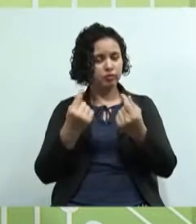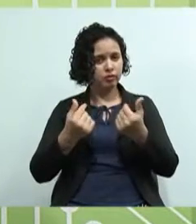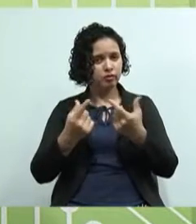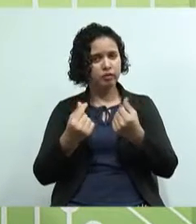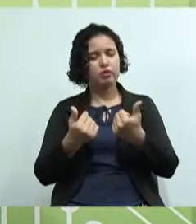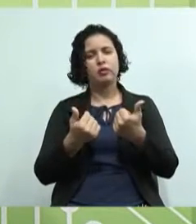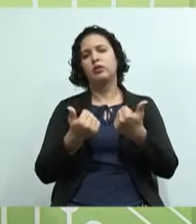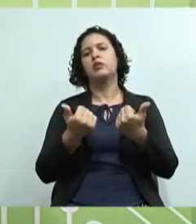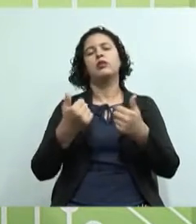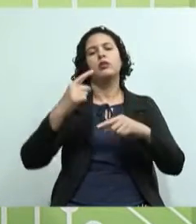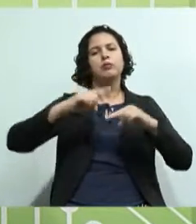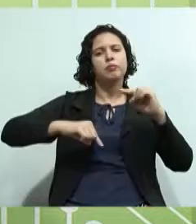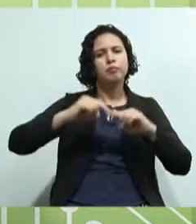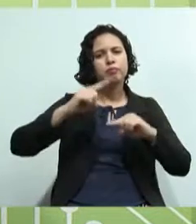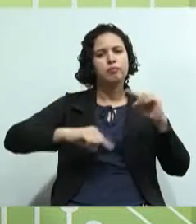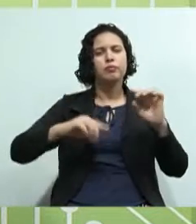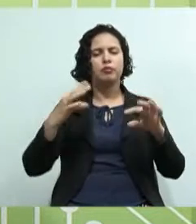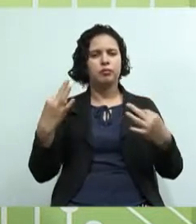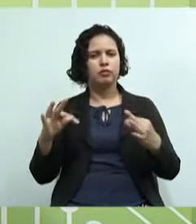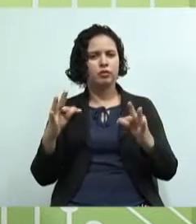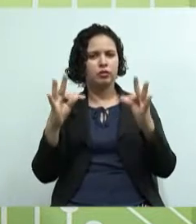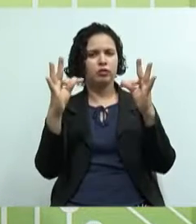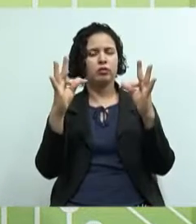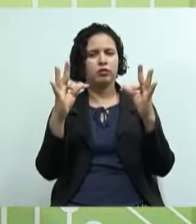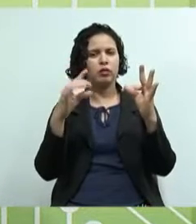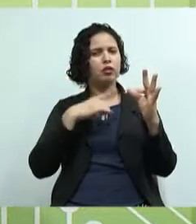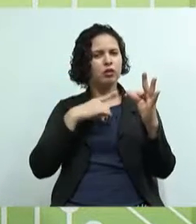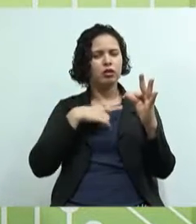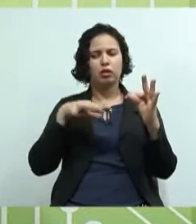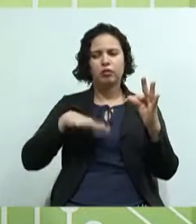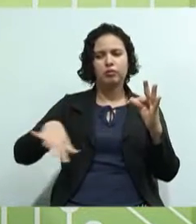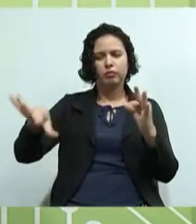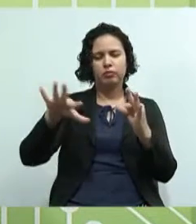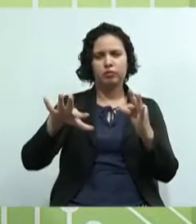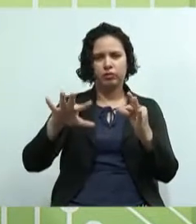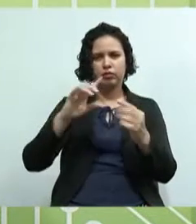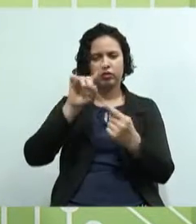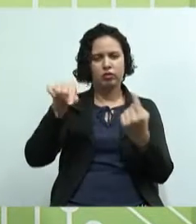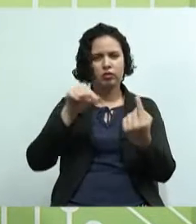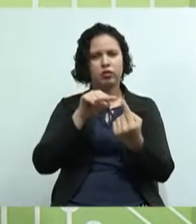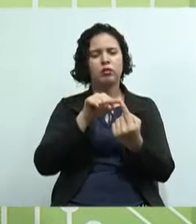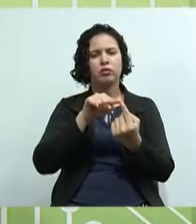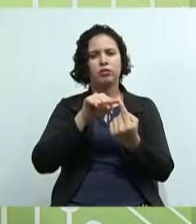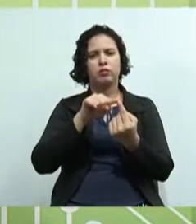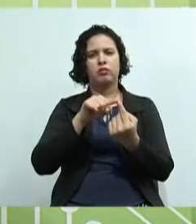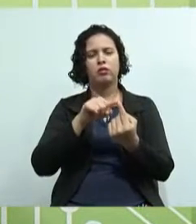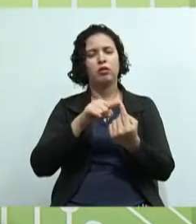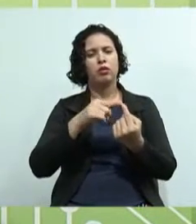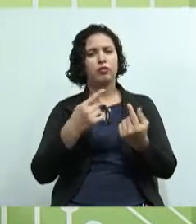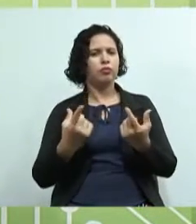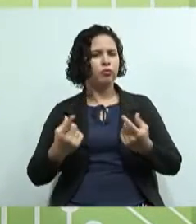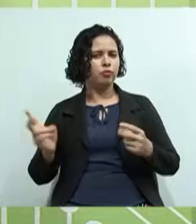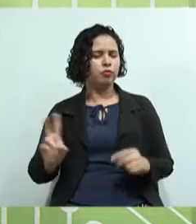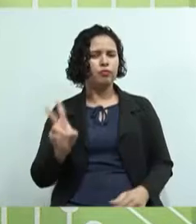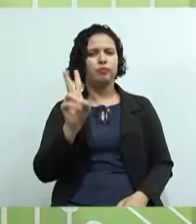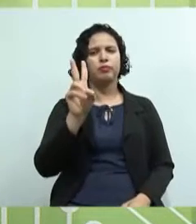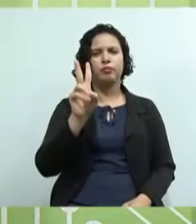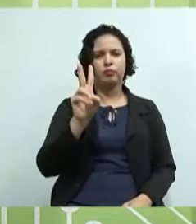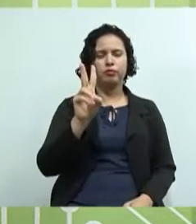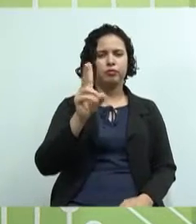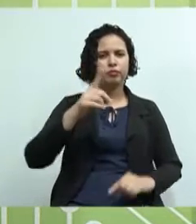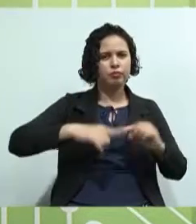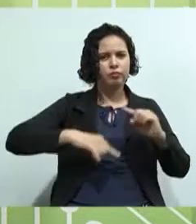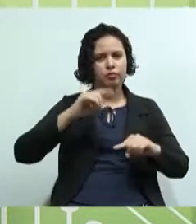os recursos materiais, recursos tecnológicos. Eu tenho público-alvo? Será que o preço do meu produto ou do meu serviço vai